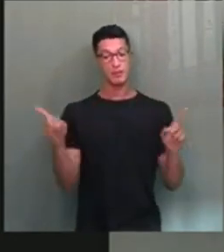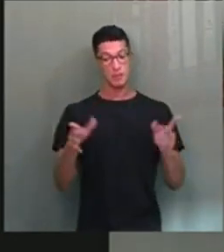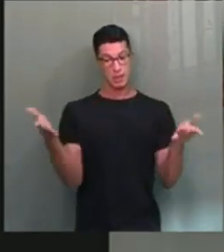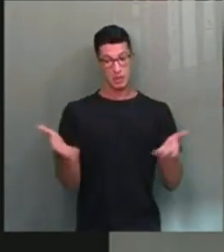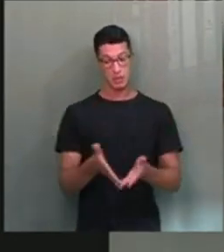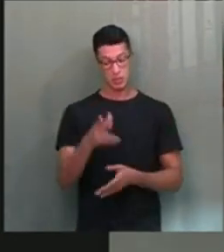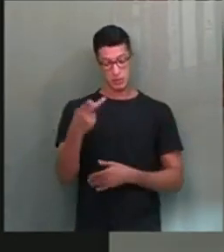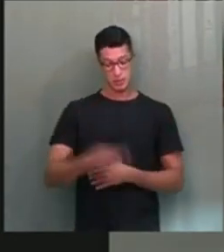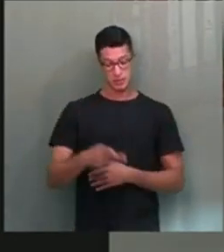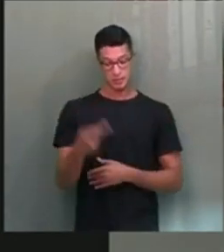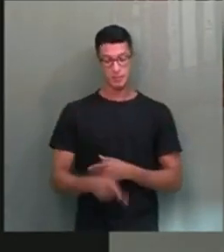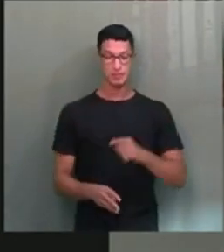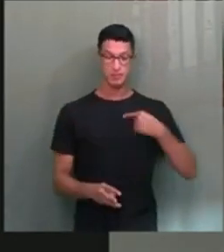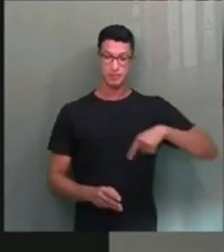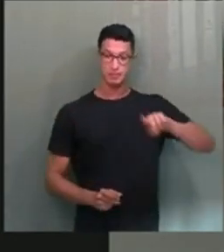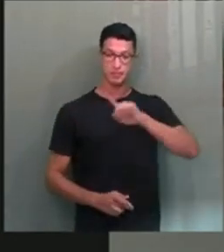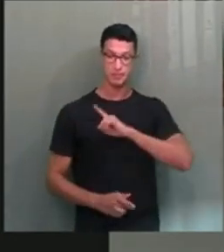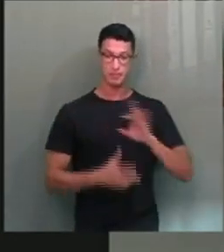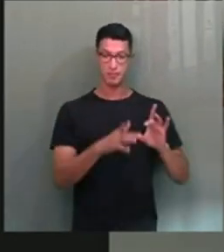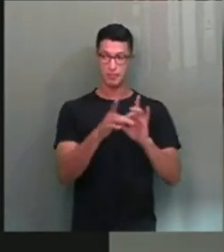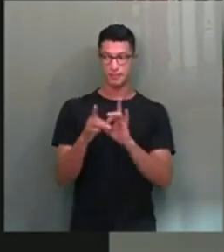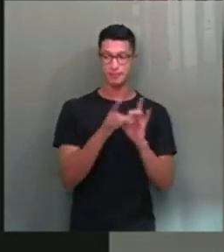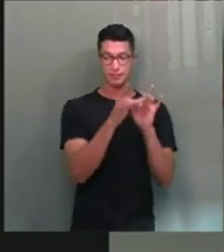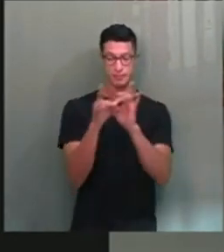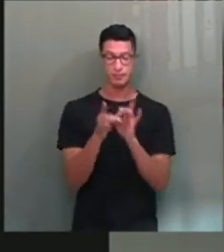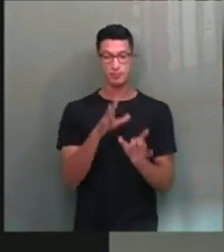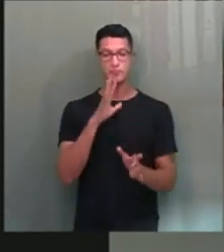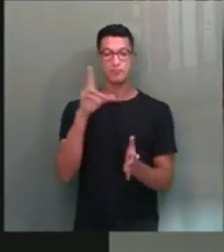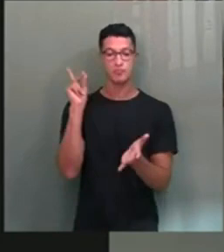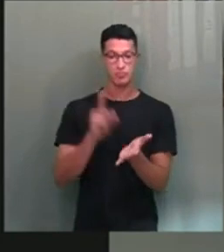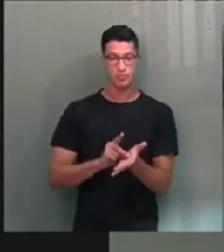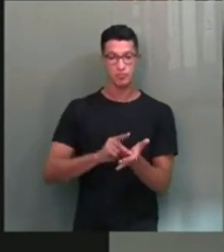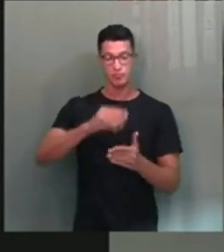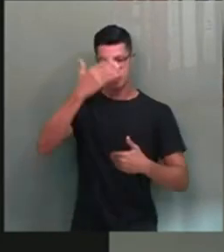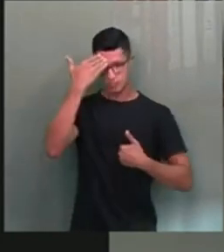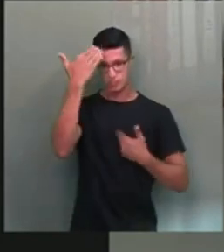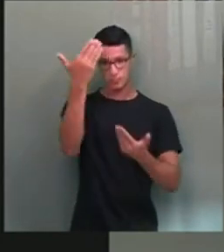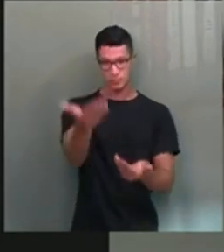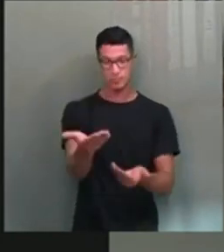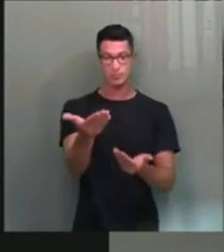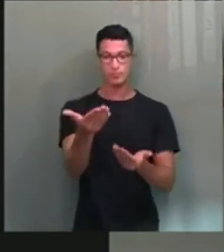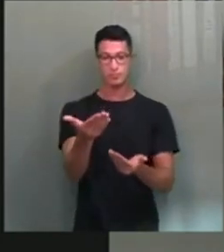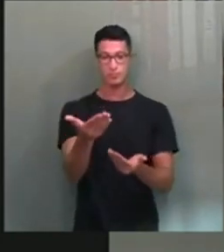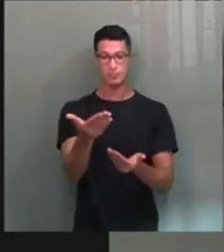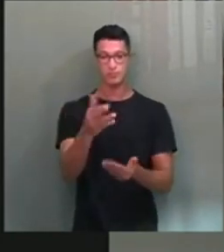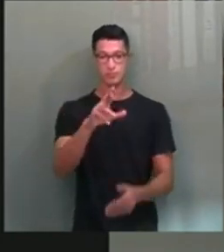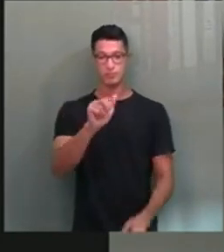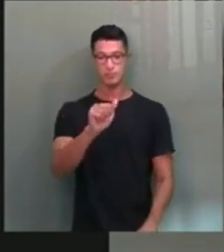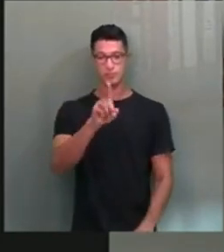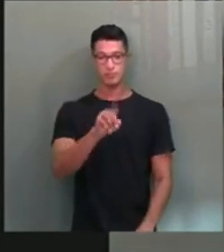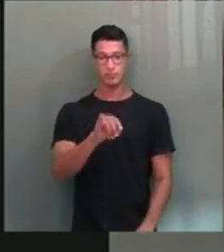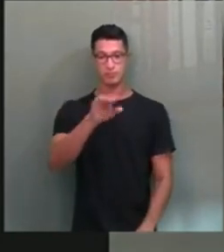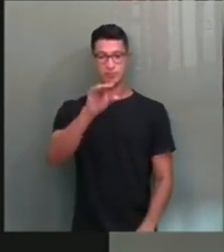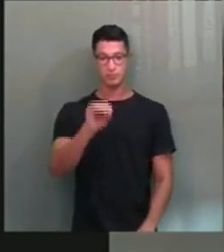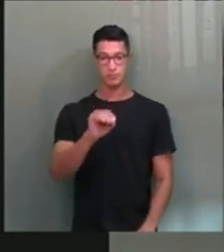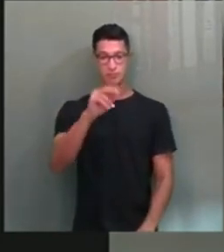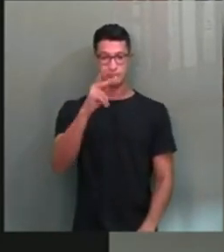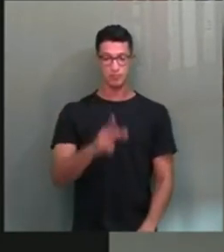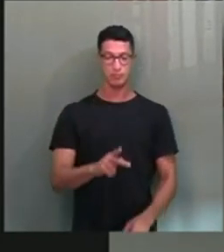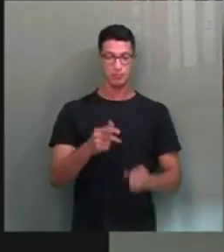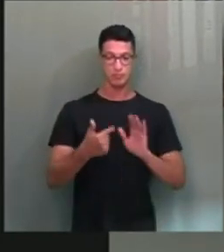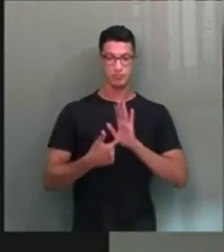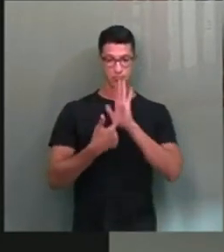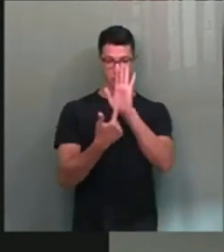hoje aqui estamos reunidos para reconhecer e agradecer a Rádio Senado e seus